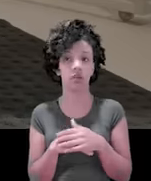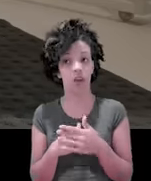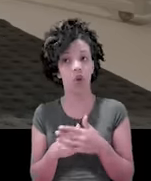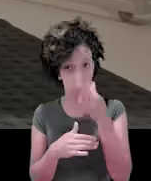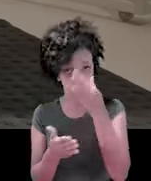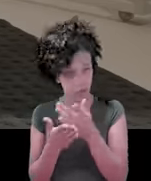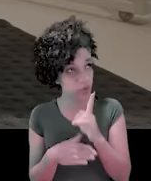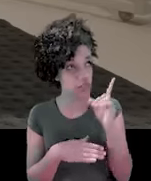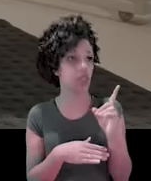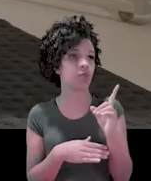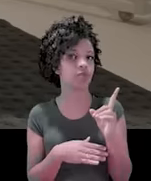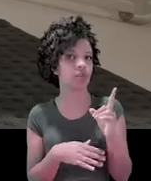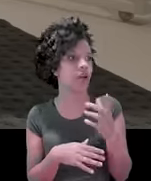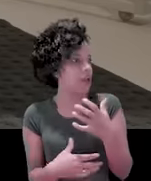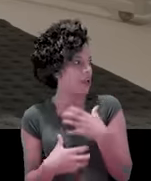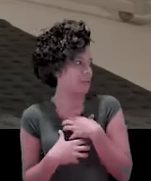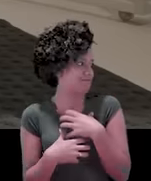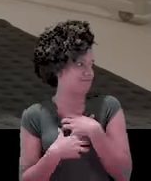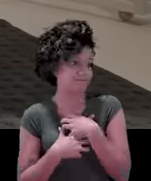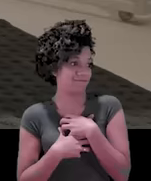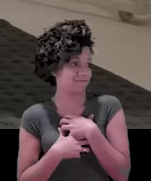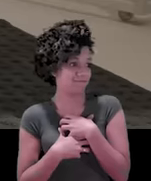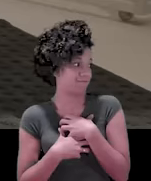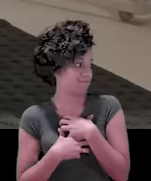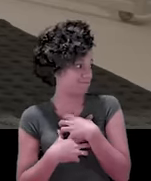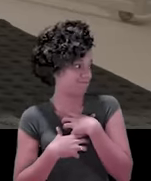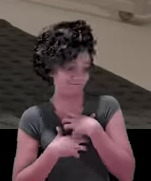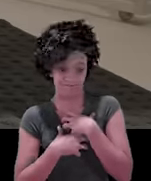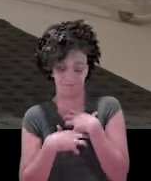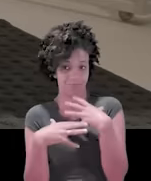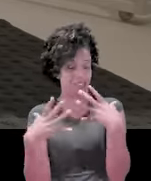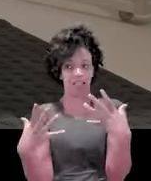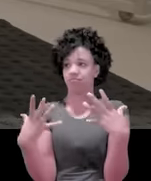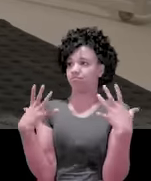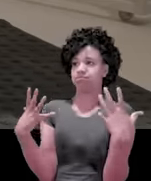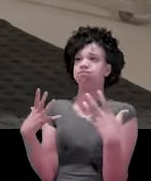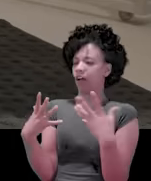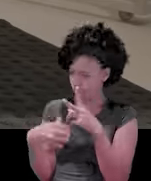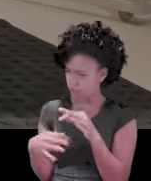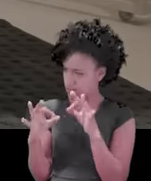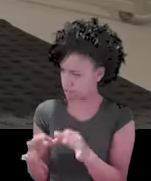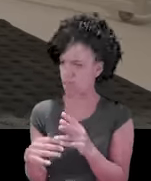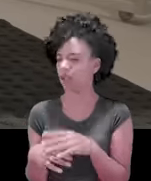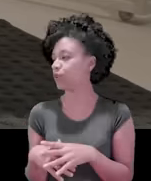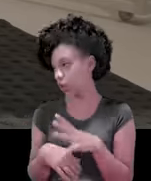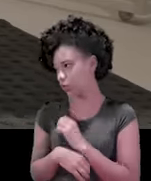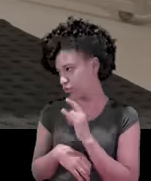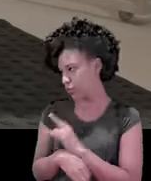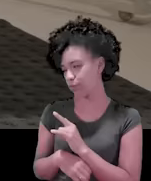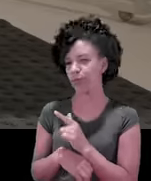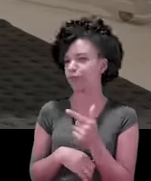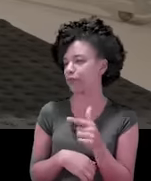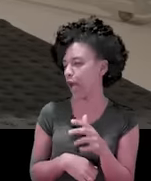não tô com fé em Deus para isso é é daqui ó a mentira daqui é o que você ouve toda hora não aí vai dar certo eu te amo